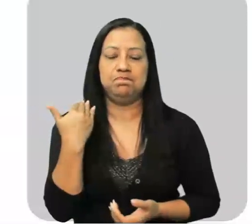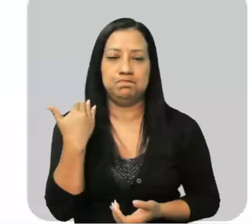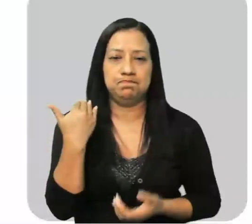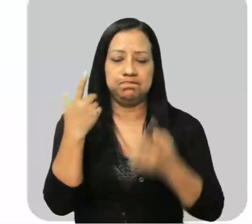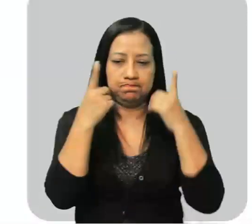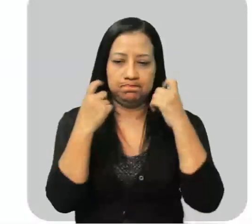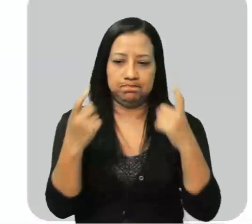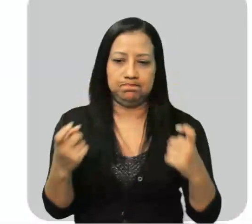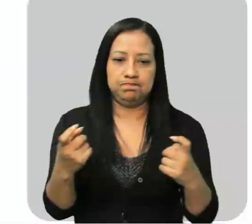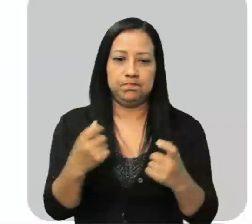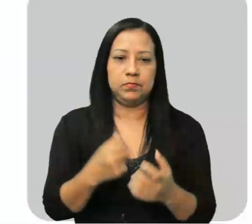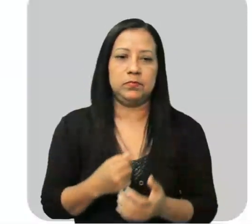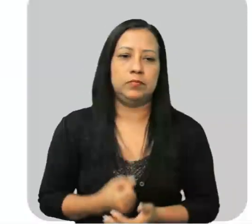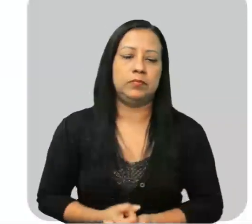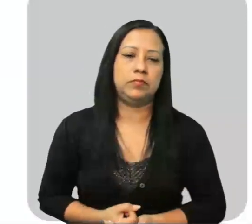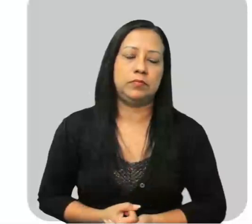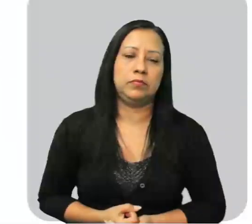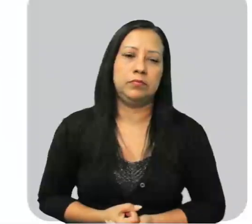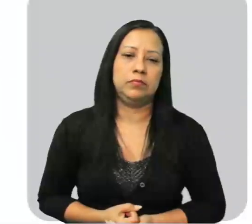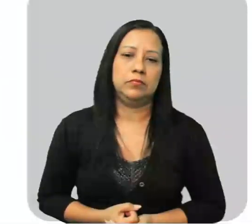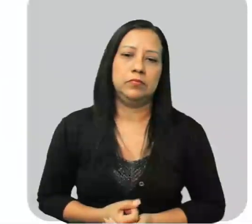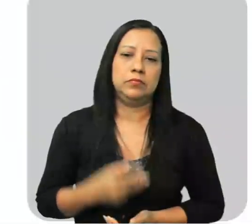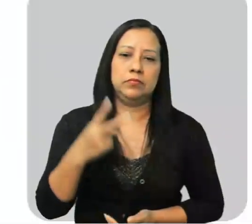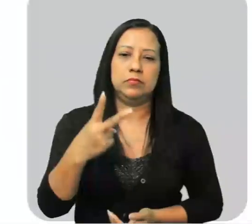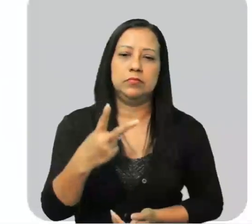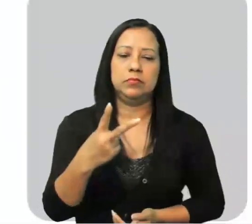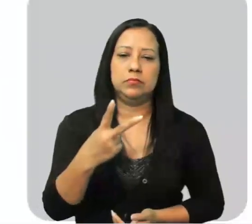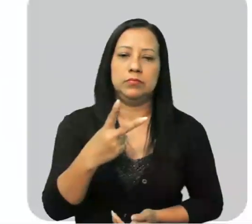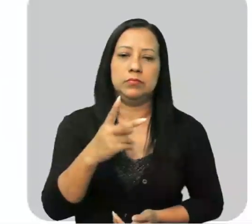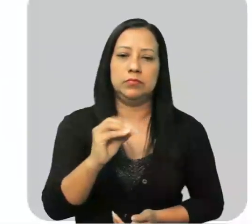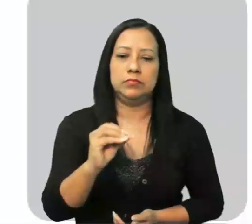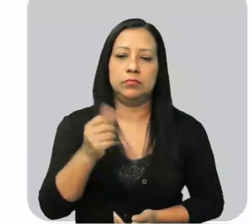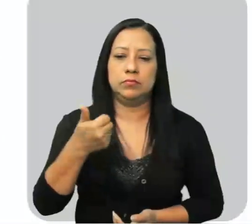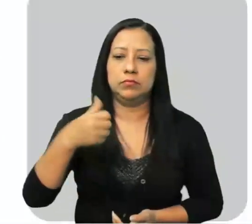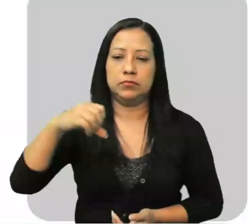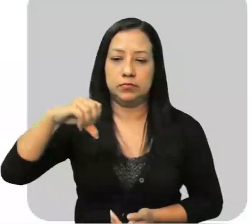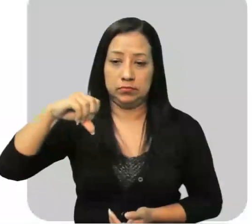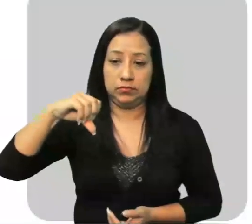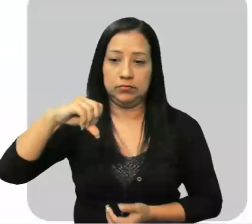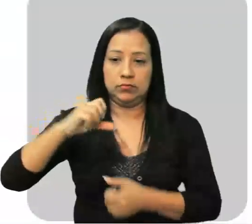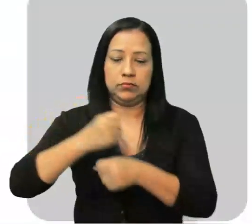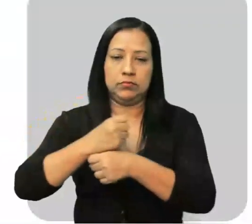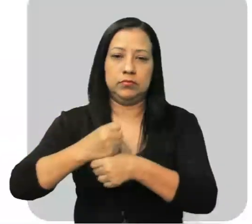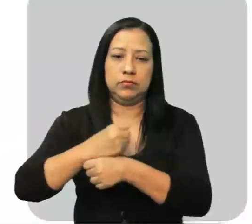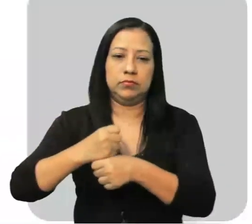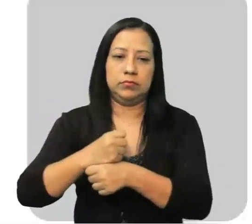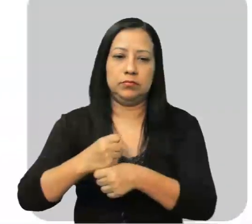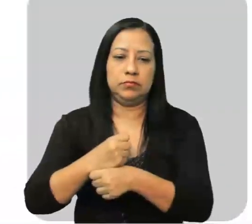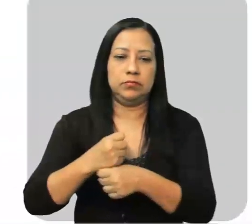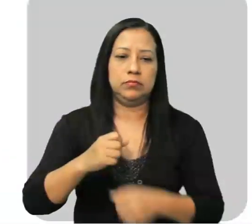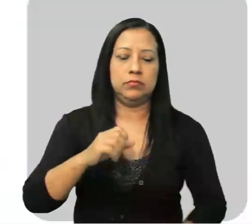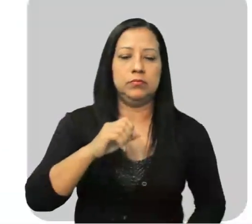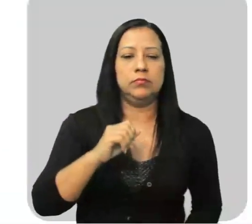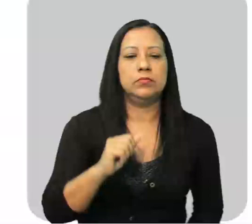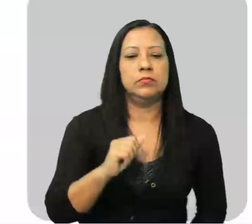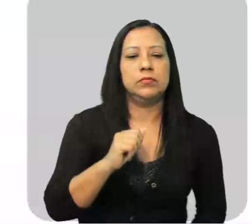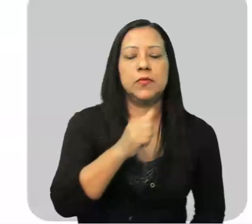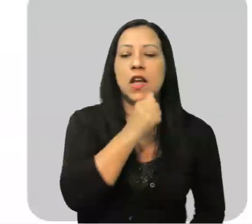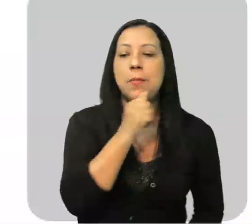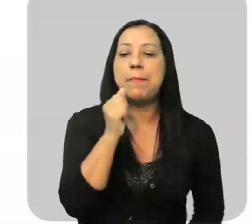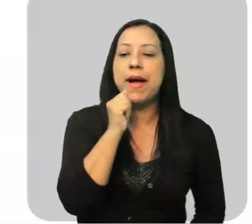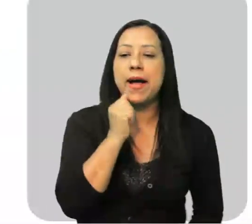Ok? Taxa de mortes violentas, intencionais, a cada 100 mil habitantes por estado. Isso em